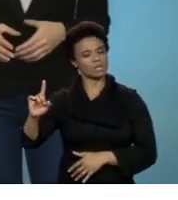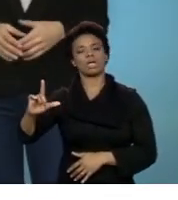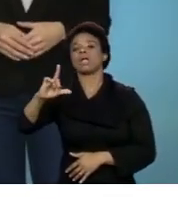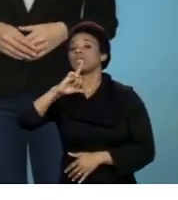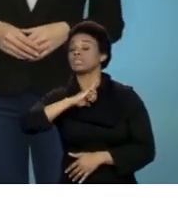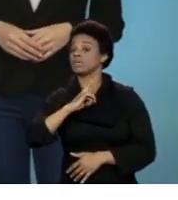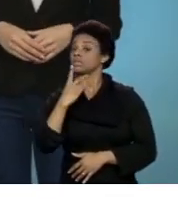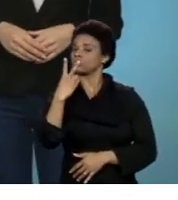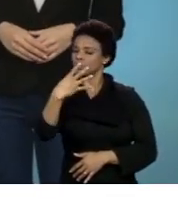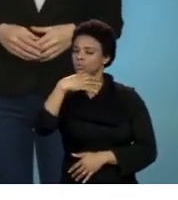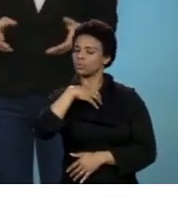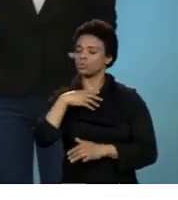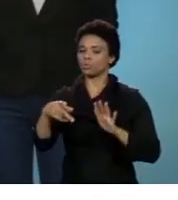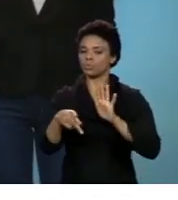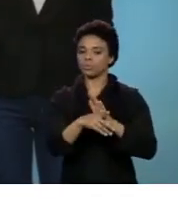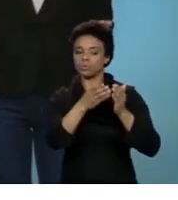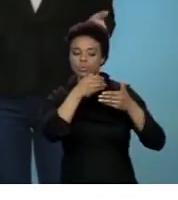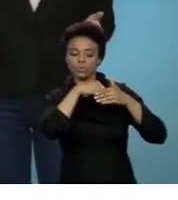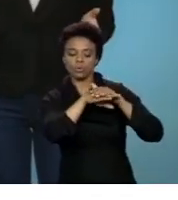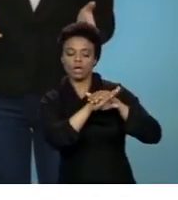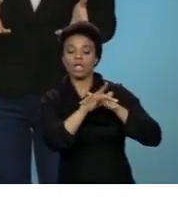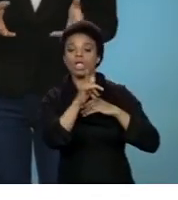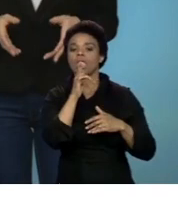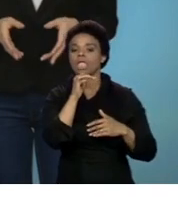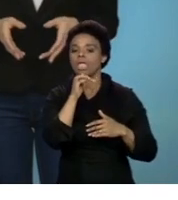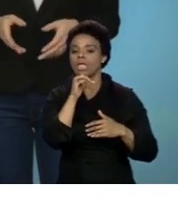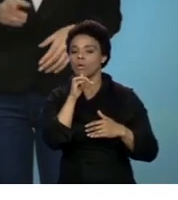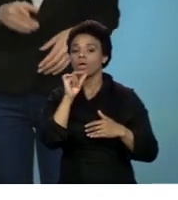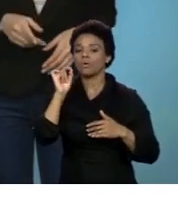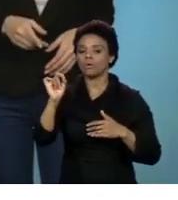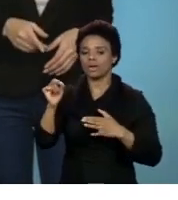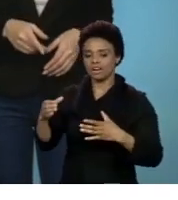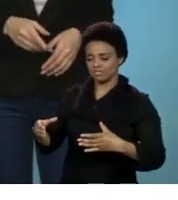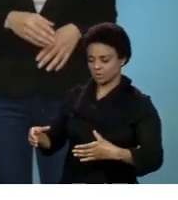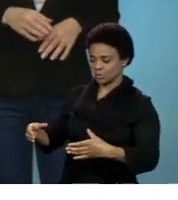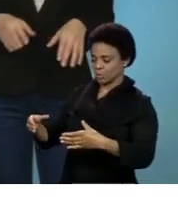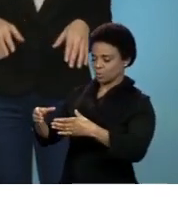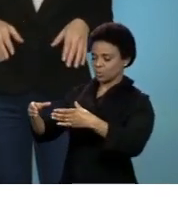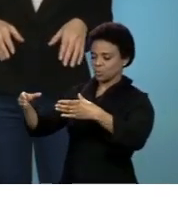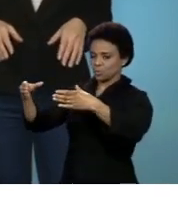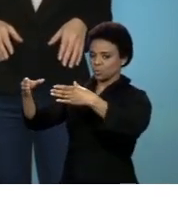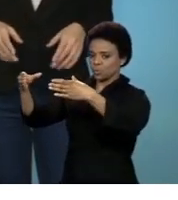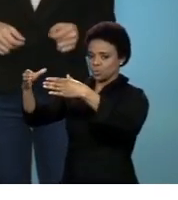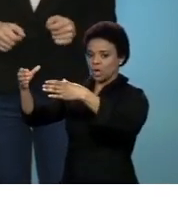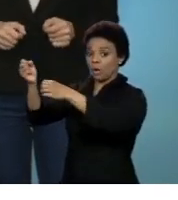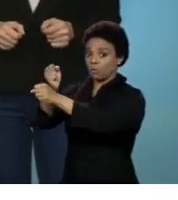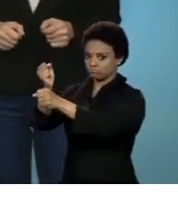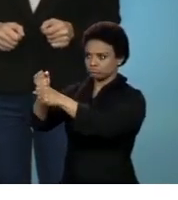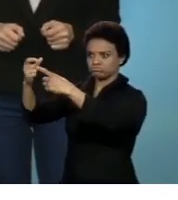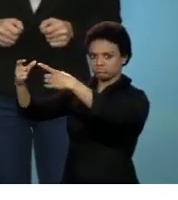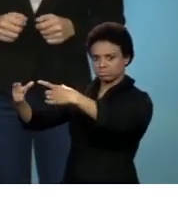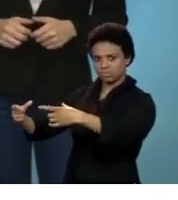2 tipos de reservatórios: os reservatórios moldados in loco, que são construídos na própria obra,